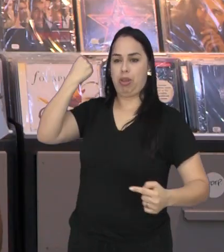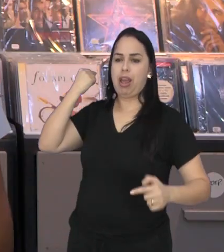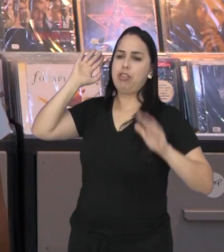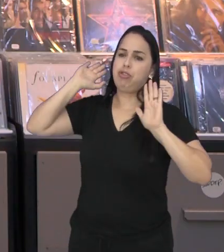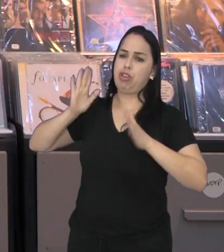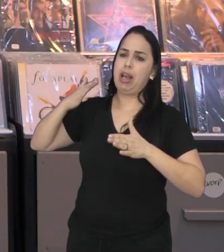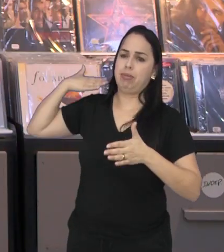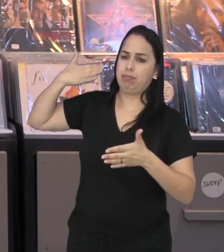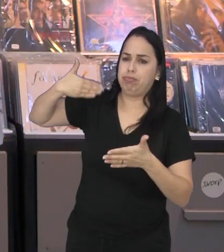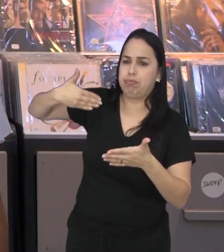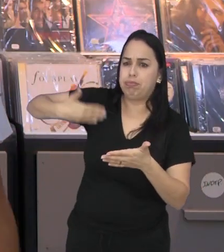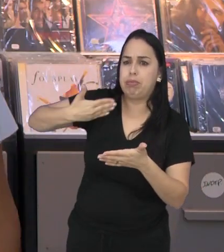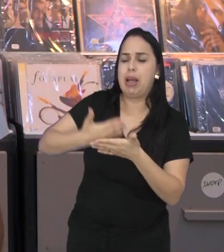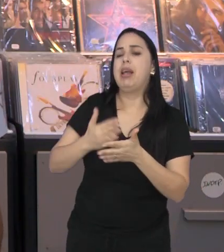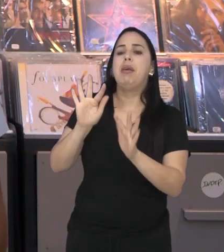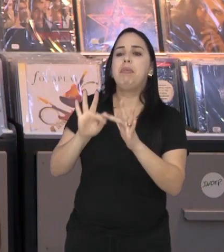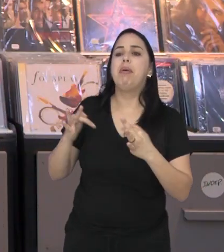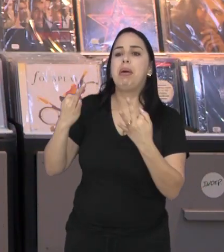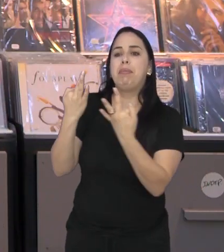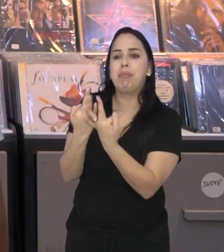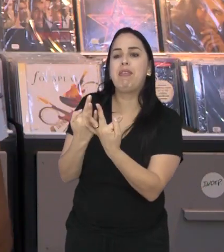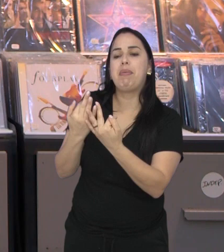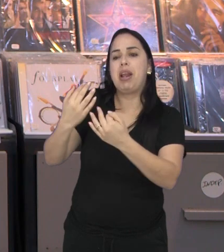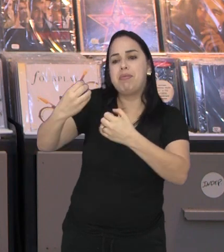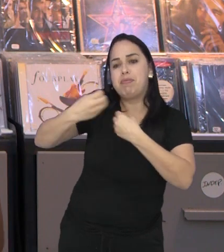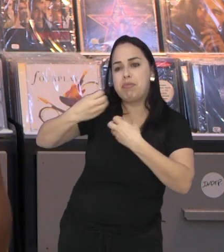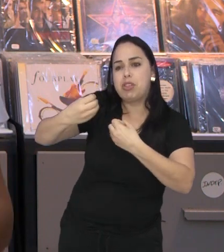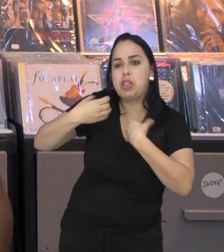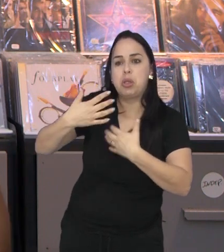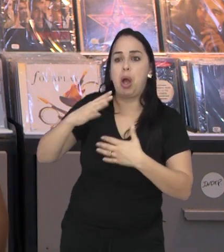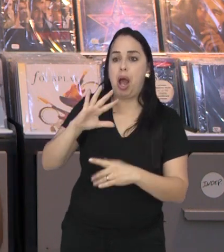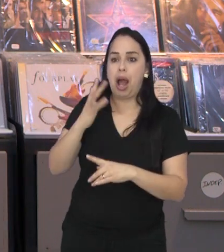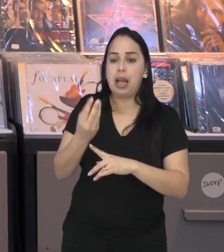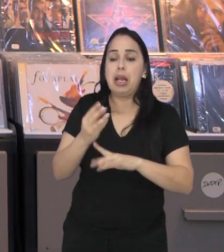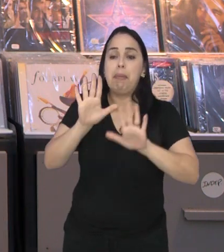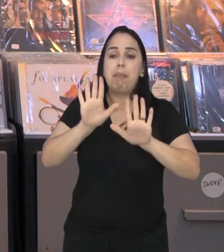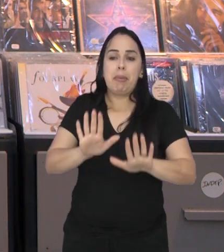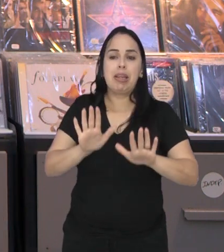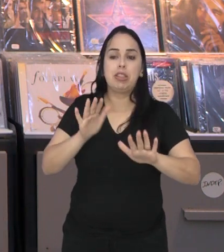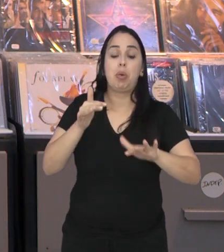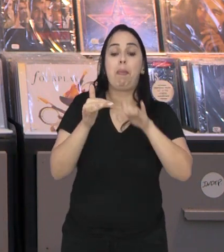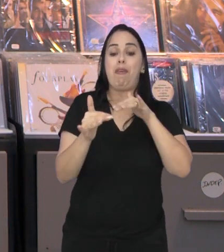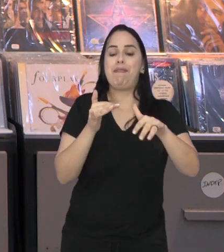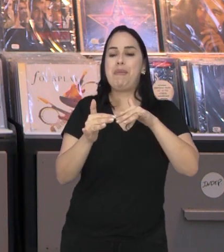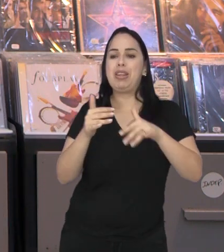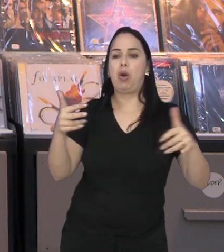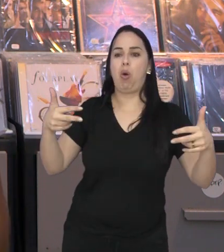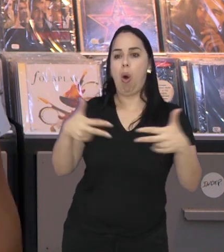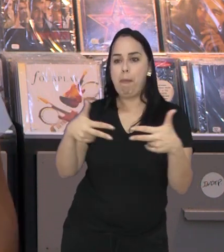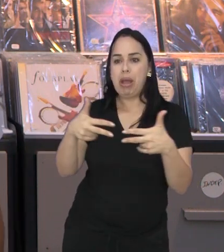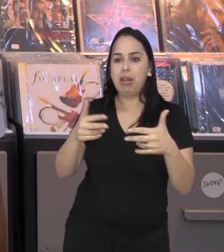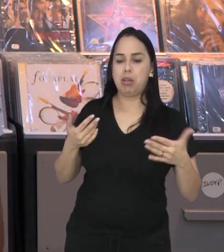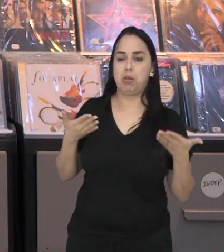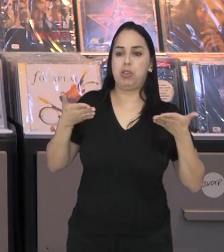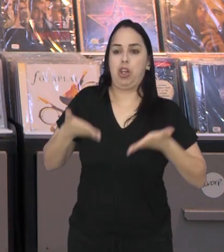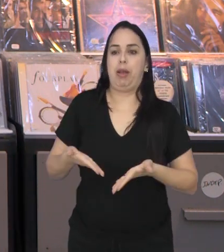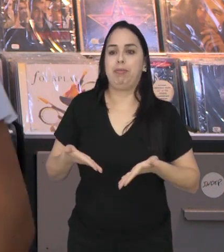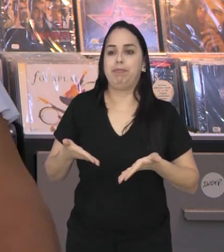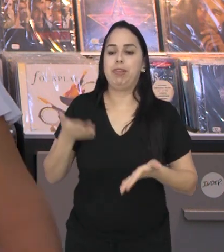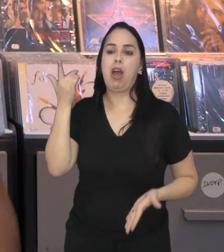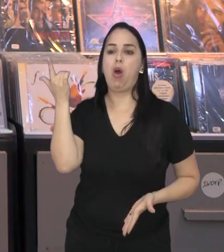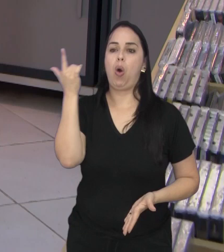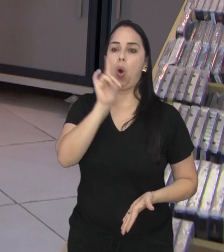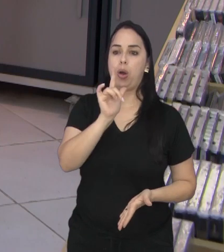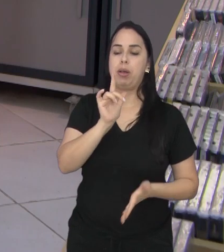vem lá de trás, né? De família, de ancestralidade e tudo mais. Mas foi através do movimento hip hop que eu cheguei aqui. Então,